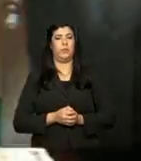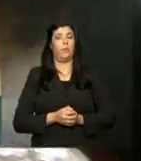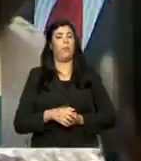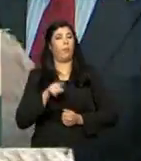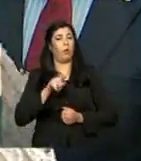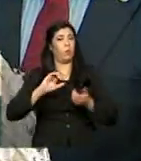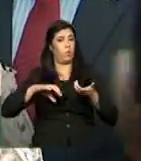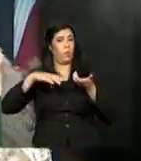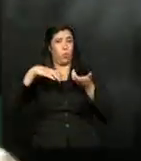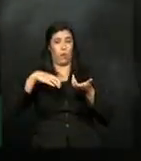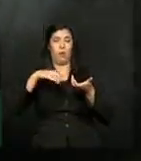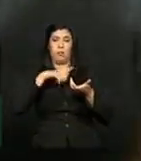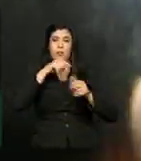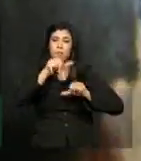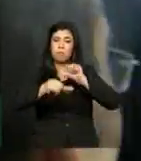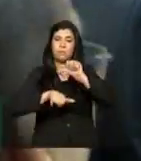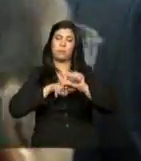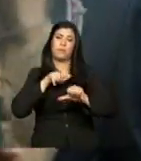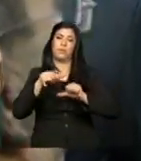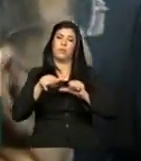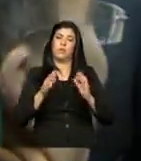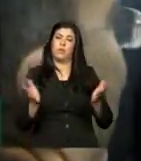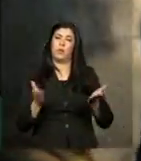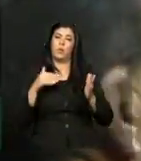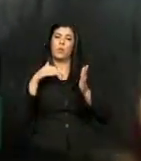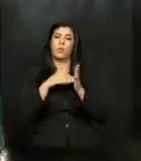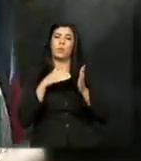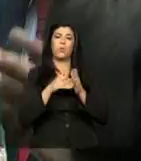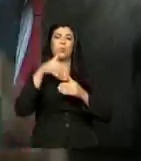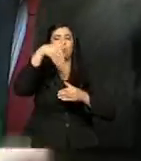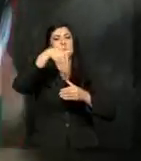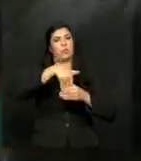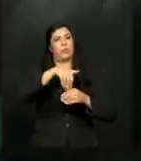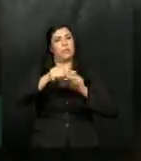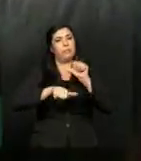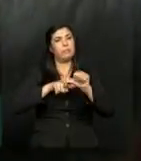Congresso que passou por uma renovação agora na última eleição.